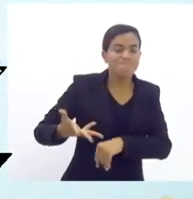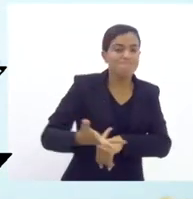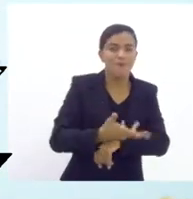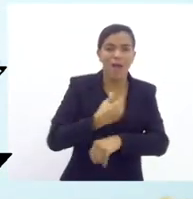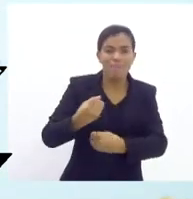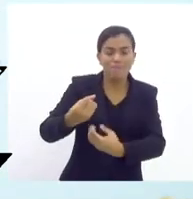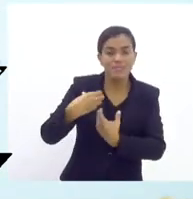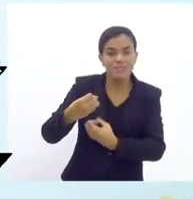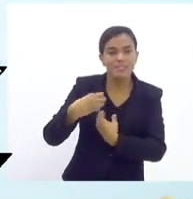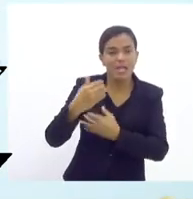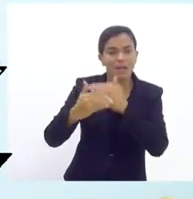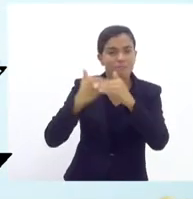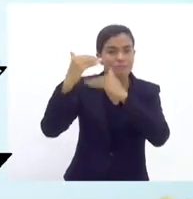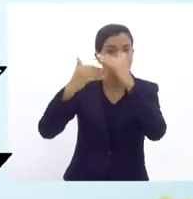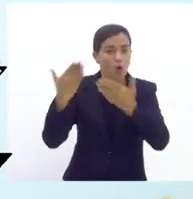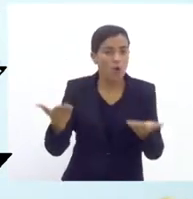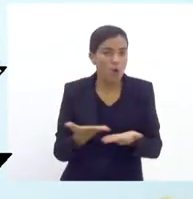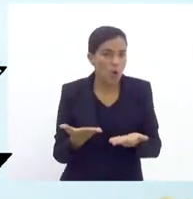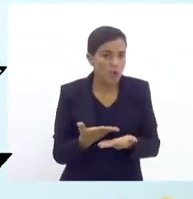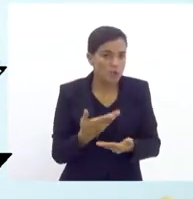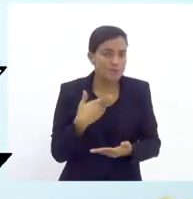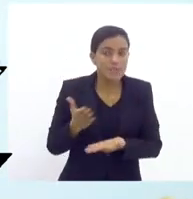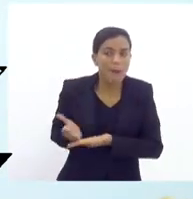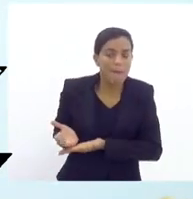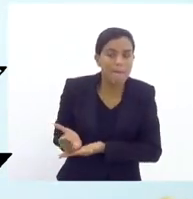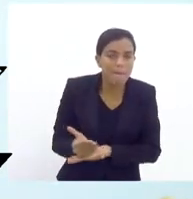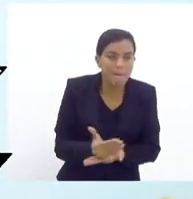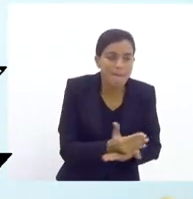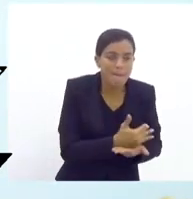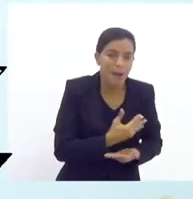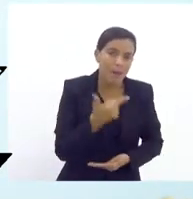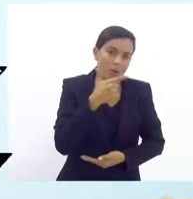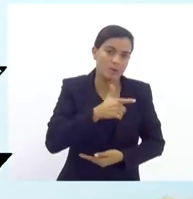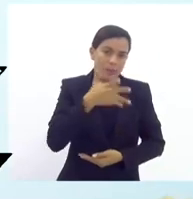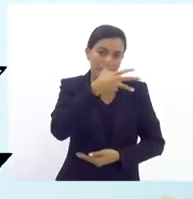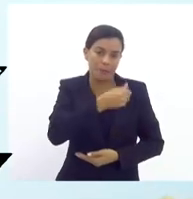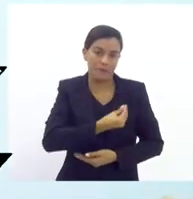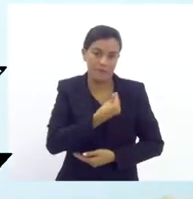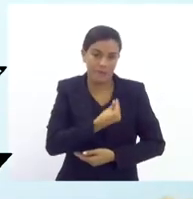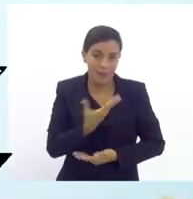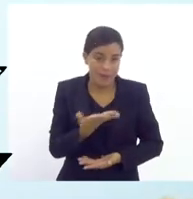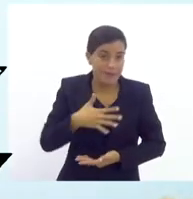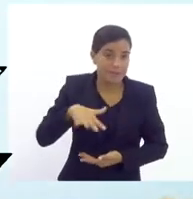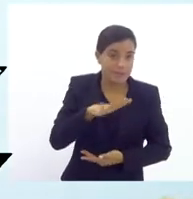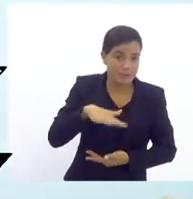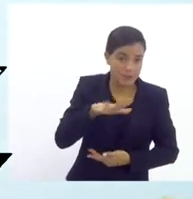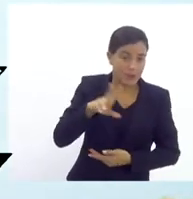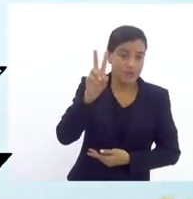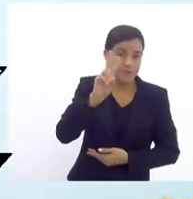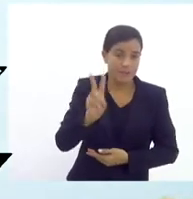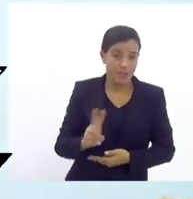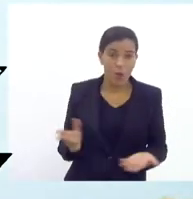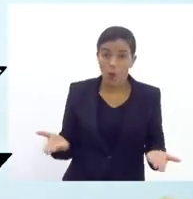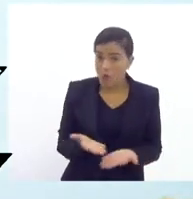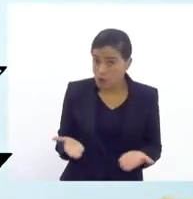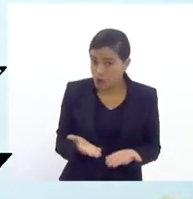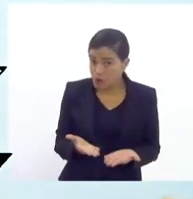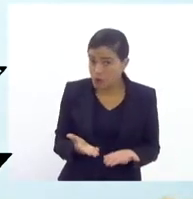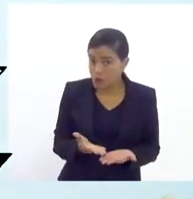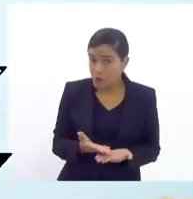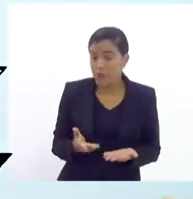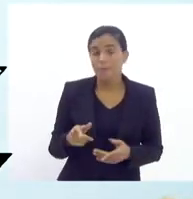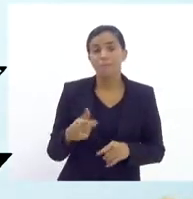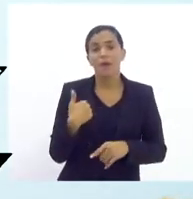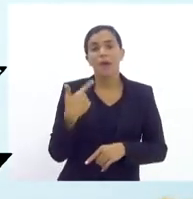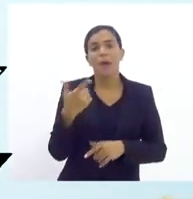ensinaram profissionalmente hoje em dia tendo que fazer vaquinha para conseguir sobreviver Essa é a situação da Venezuela hoje para